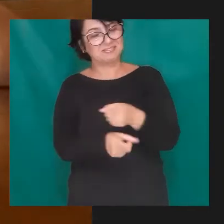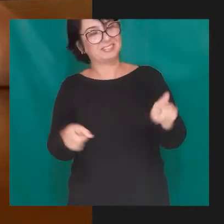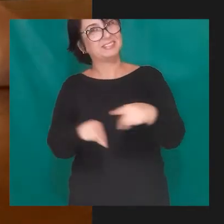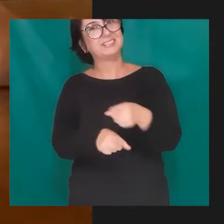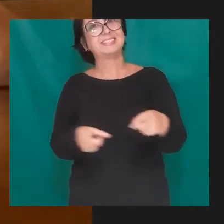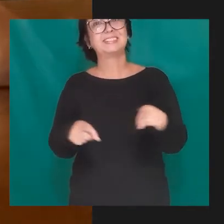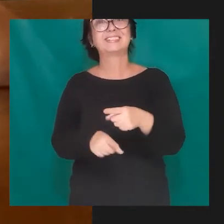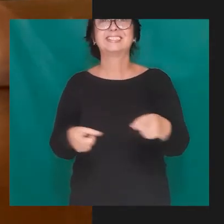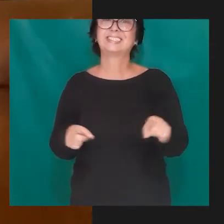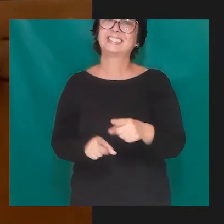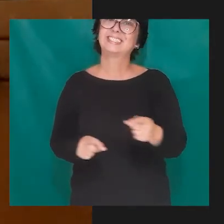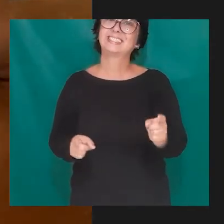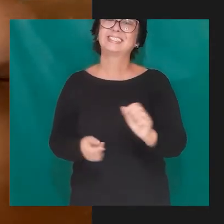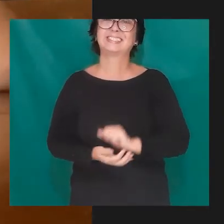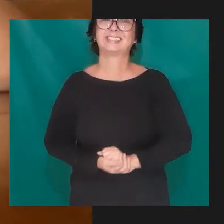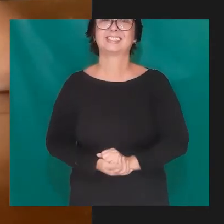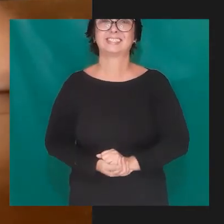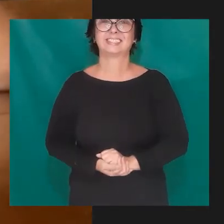músicos, não ficam frustrados, né?